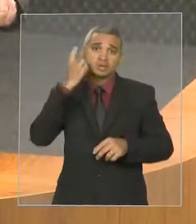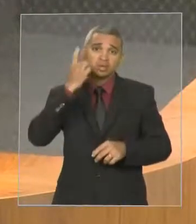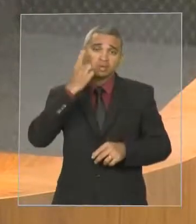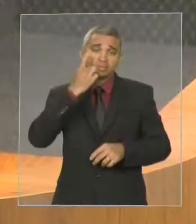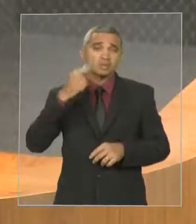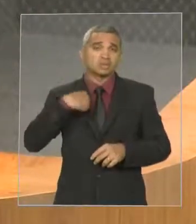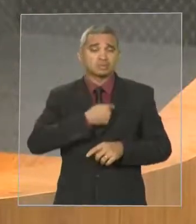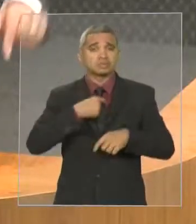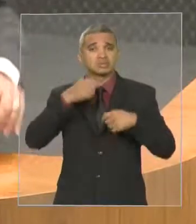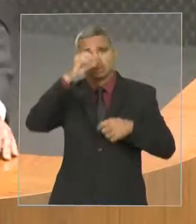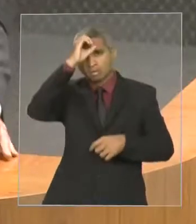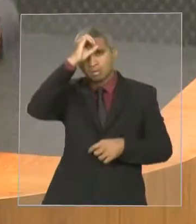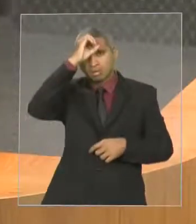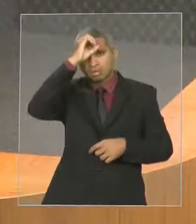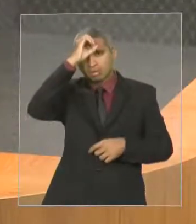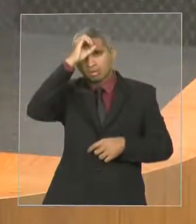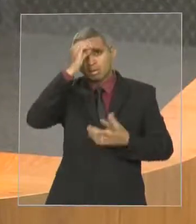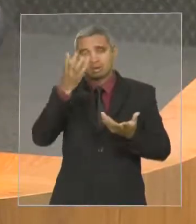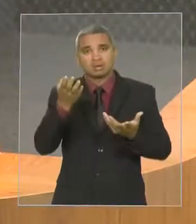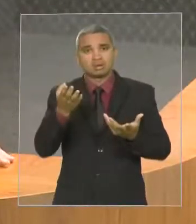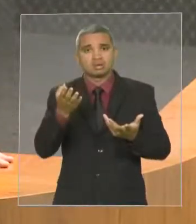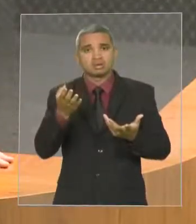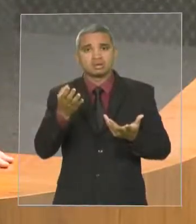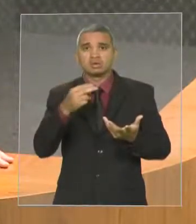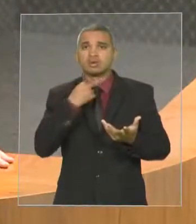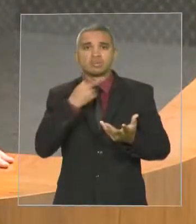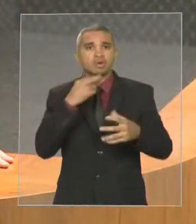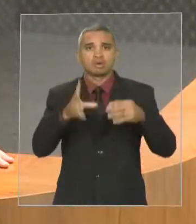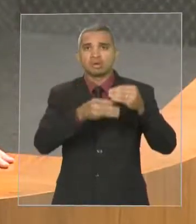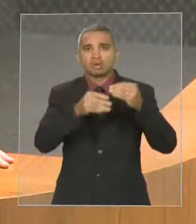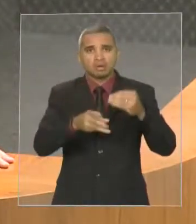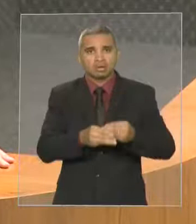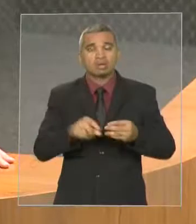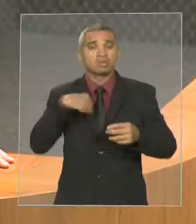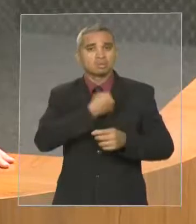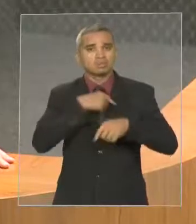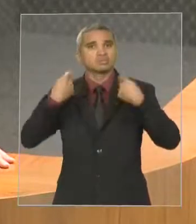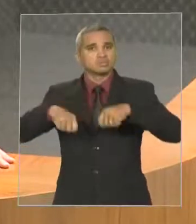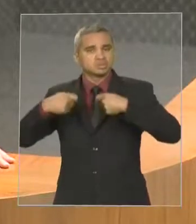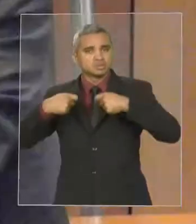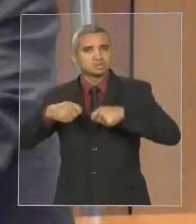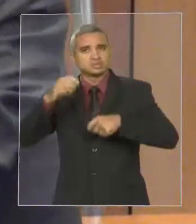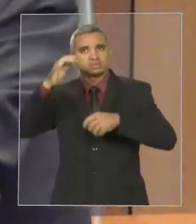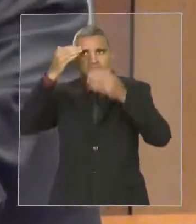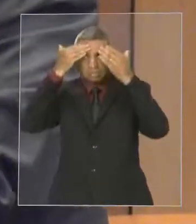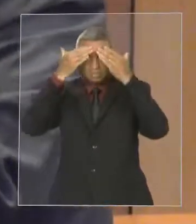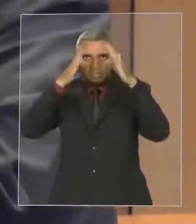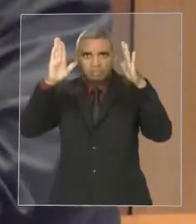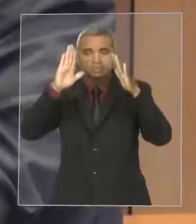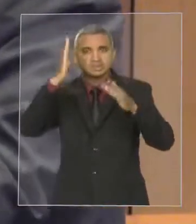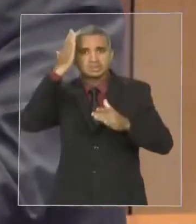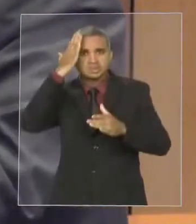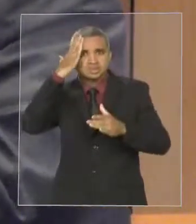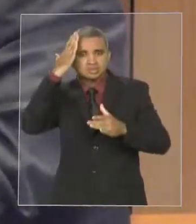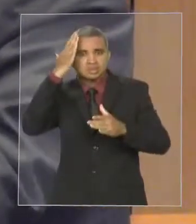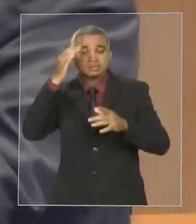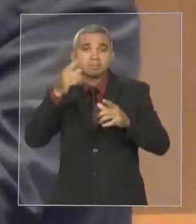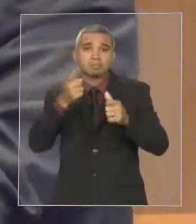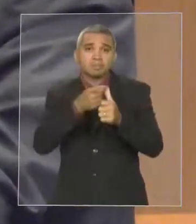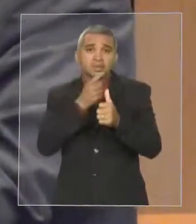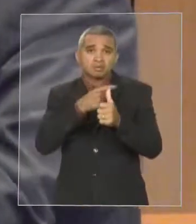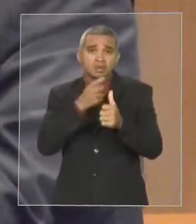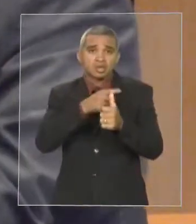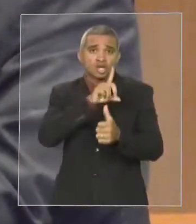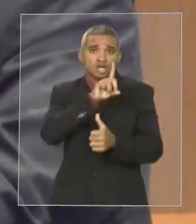do projeto para poder emendar esses projetos, o que não acontece com esse projeto específico. E o mais grave